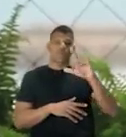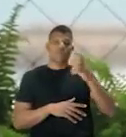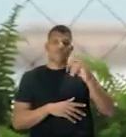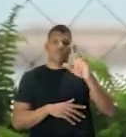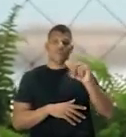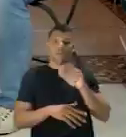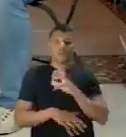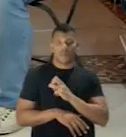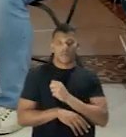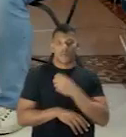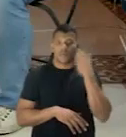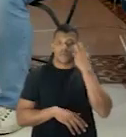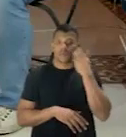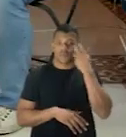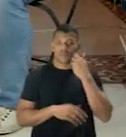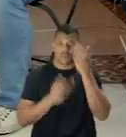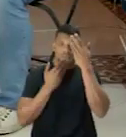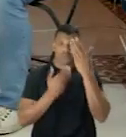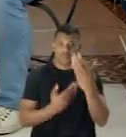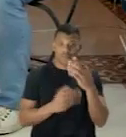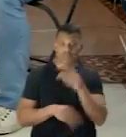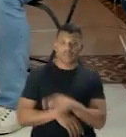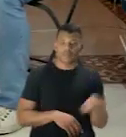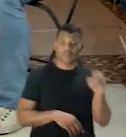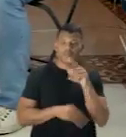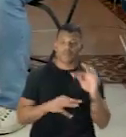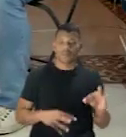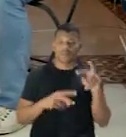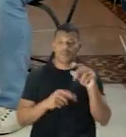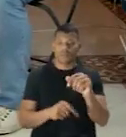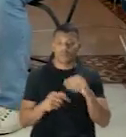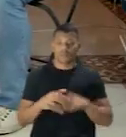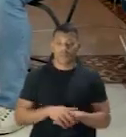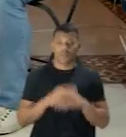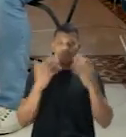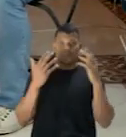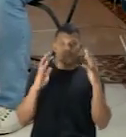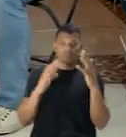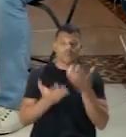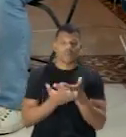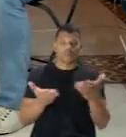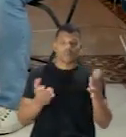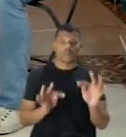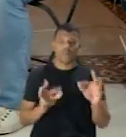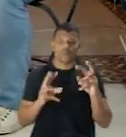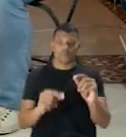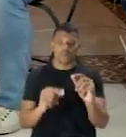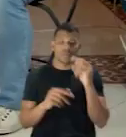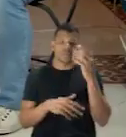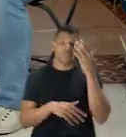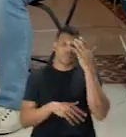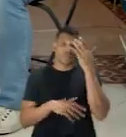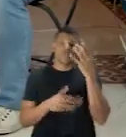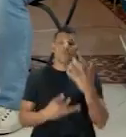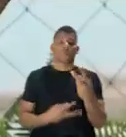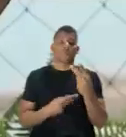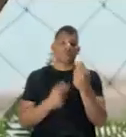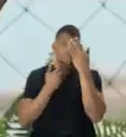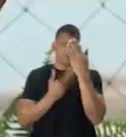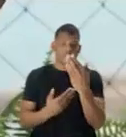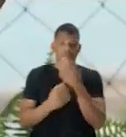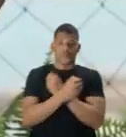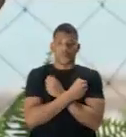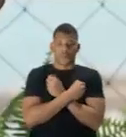música. Muito obrigado a você. Obrigado a você, querido. Ulisses. Parabéns por obrigado, todo meu irmão. O sucesso. Obrigado, meu irmão, pela